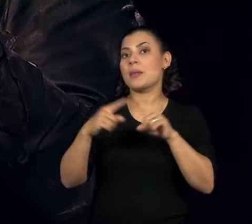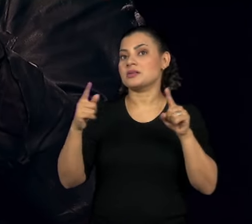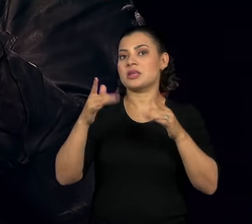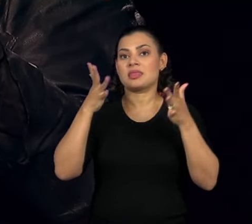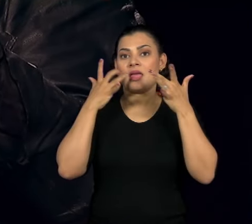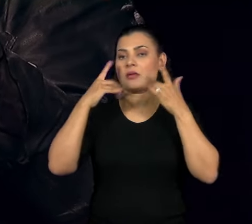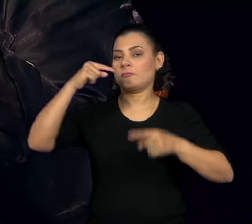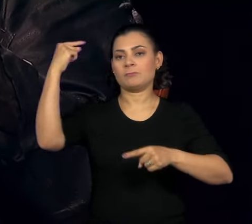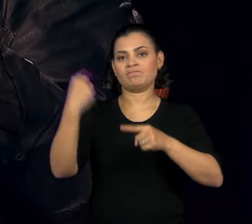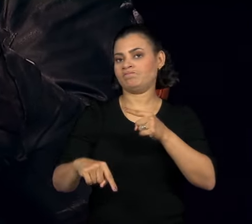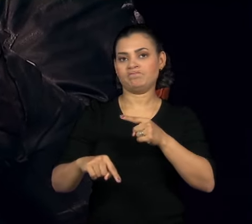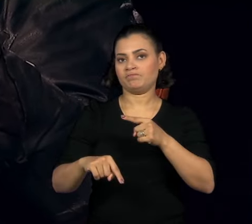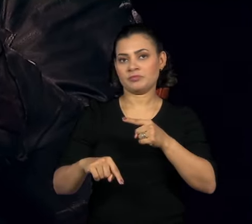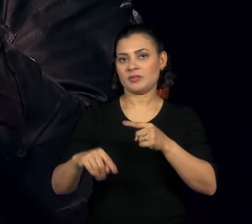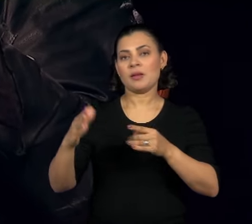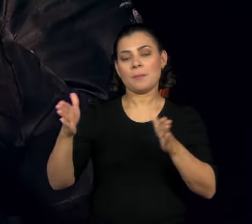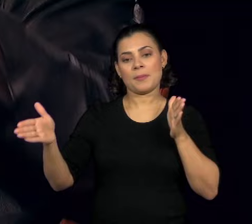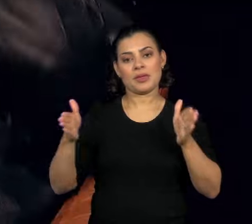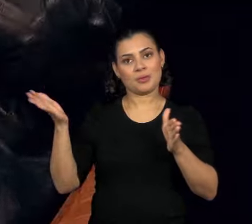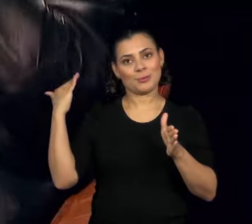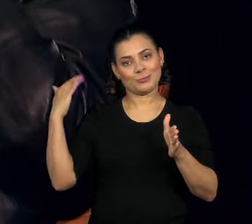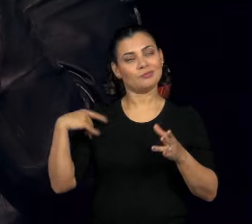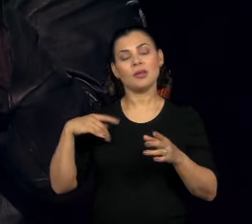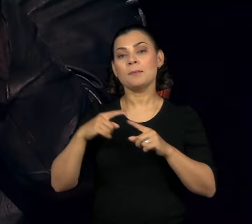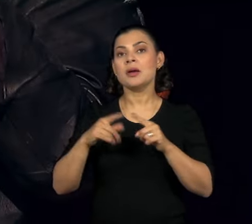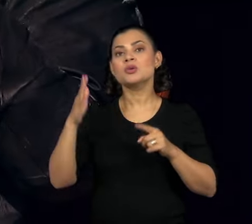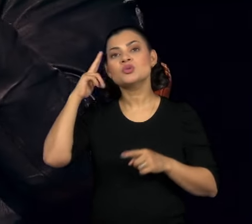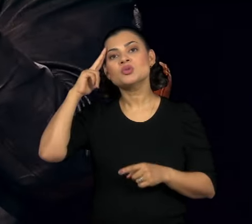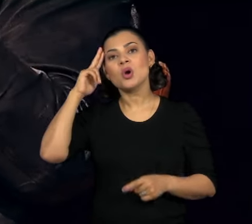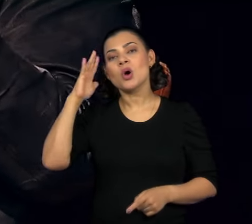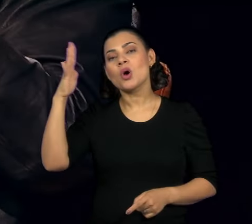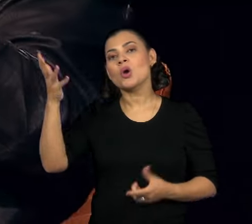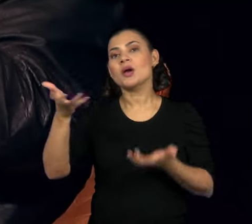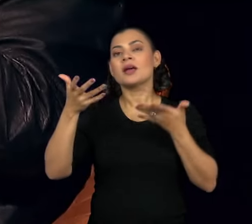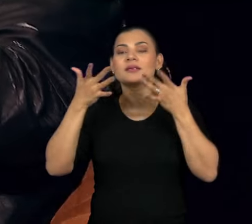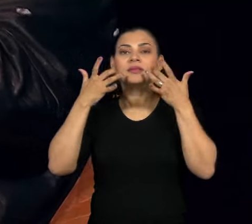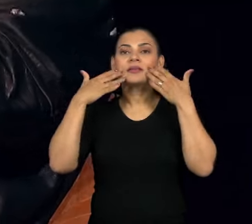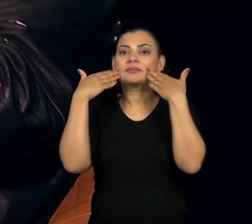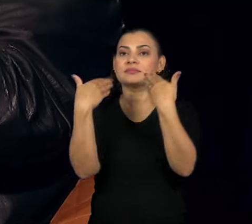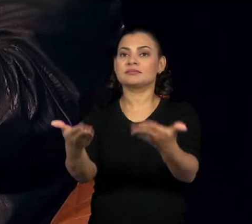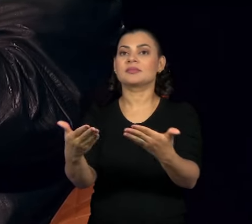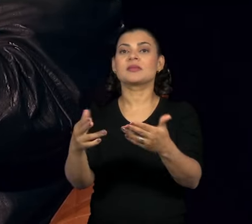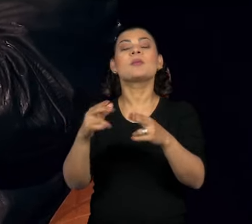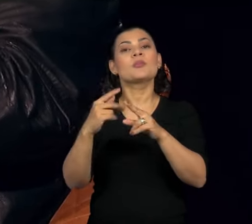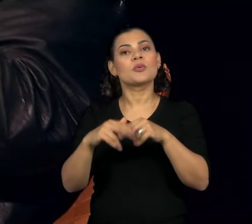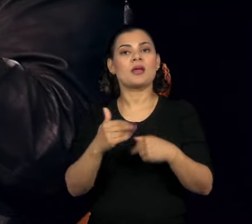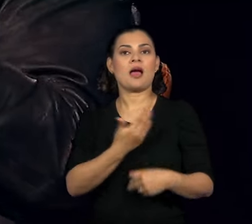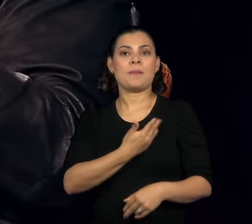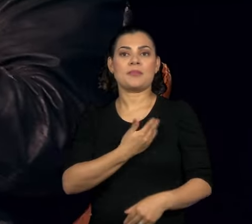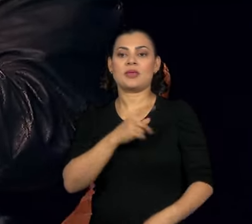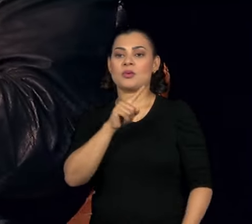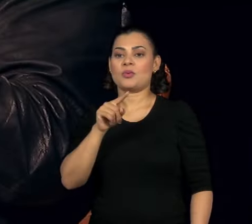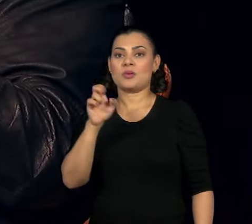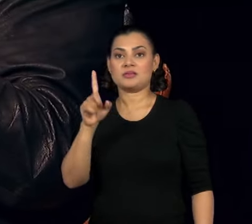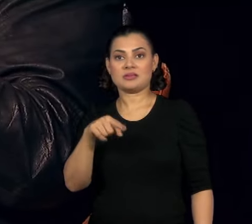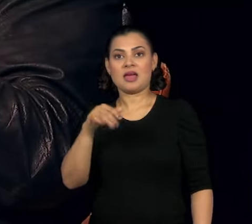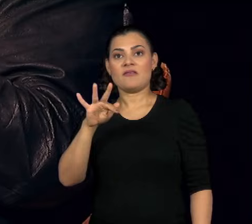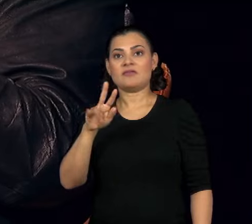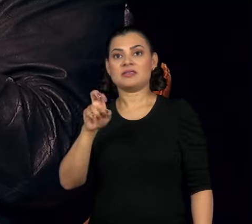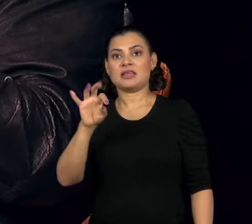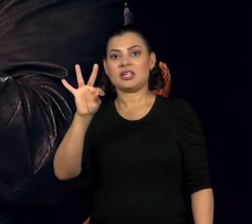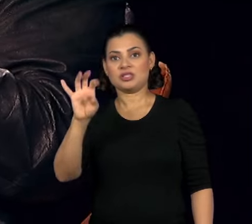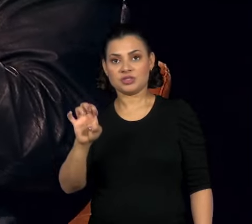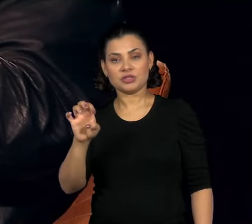censurada, né, na época. E essa peça, é um sonho dele lançar essa peça do Zé, que ele é muito amigo do Zé Vicente, ele queria muito fazer essa peça.